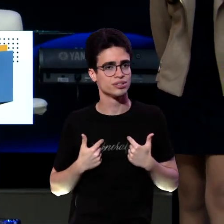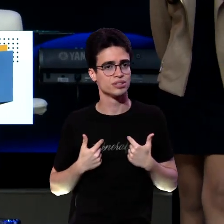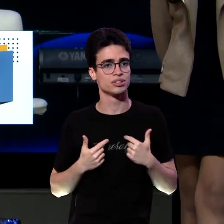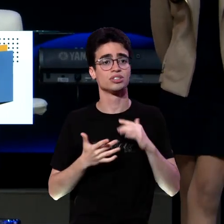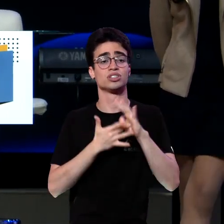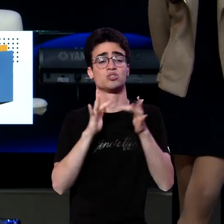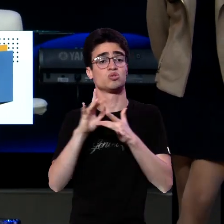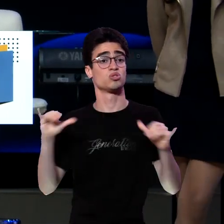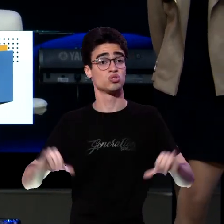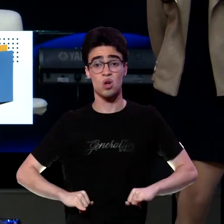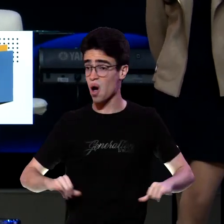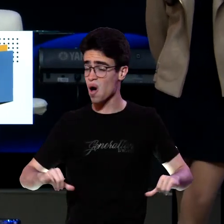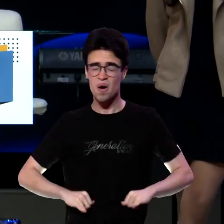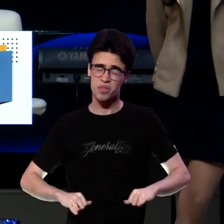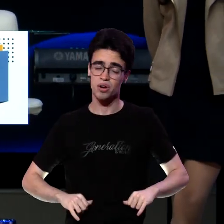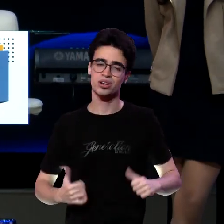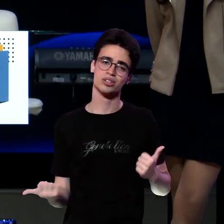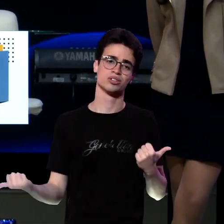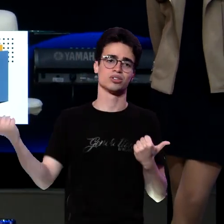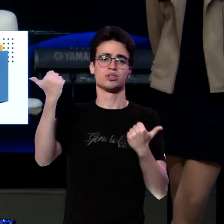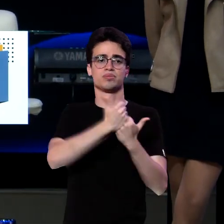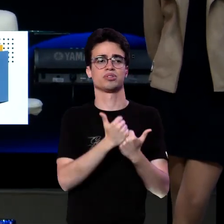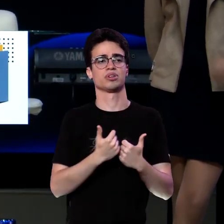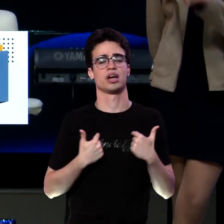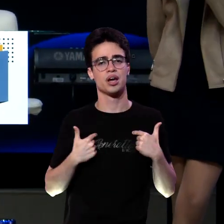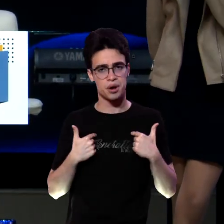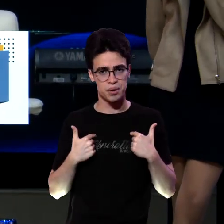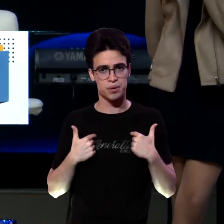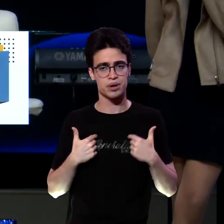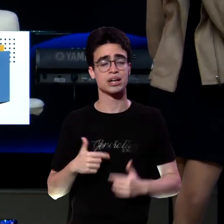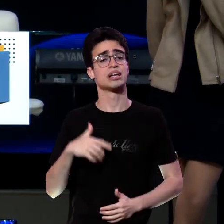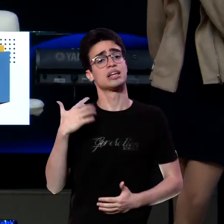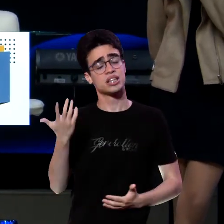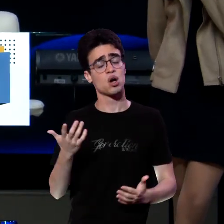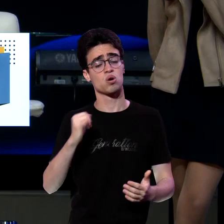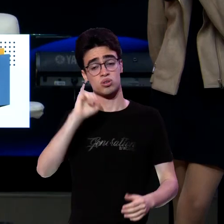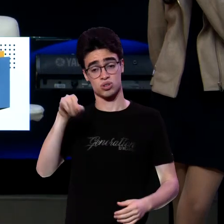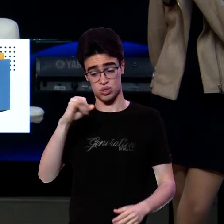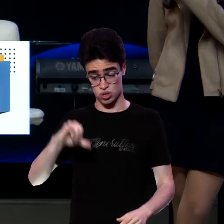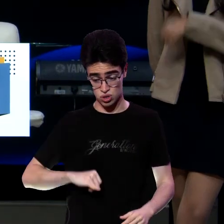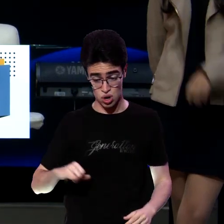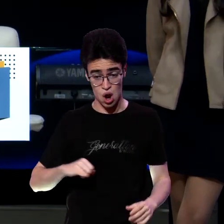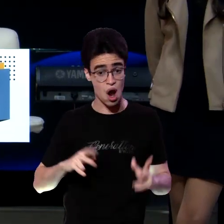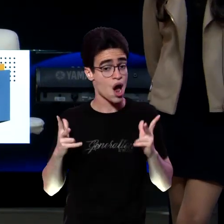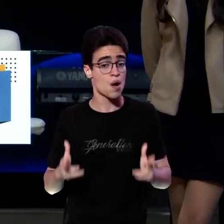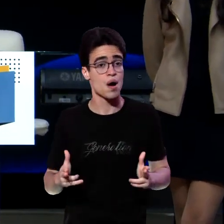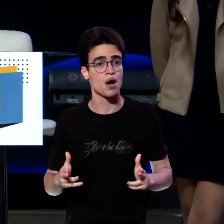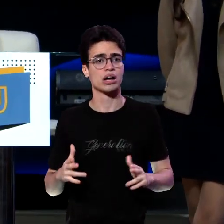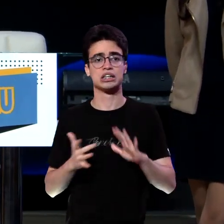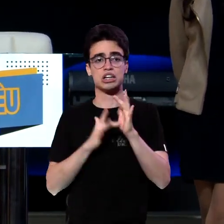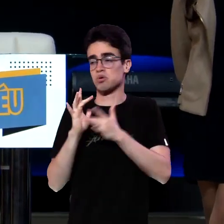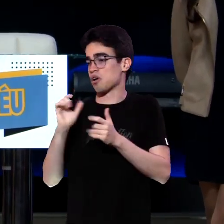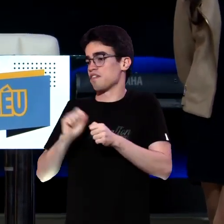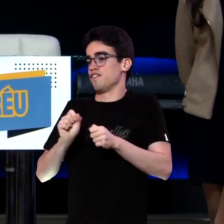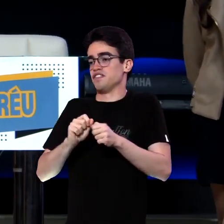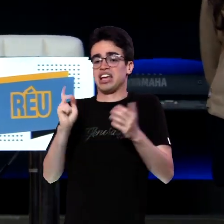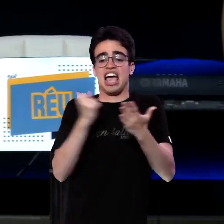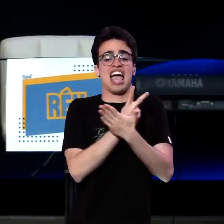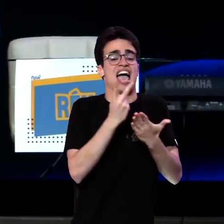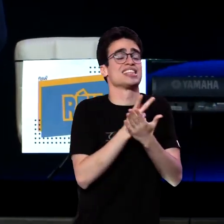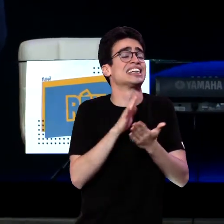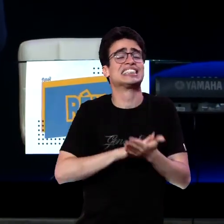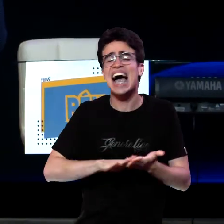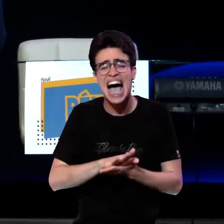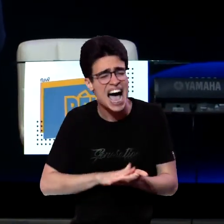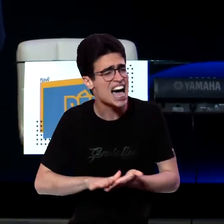nós merecíamos. E assim como Jó, Jesus não fez nada para ser condenado. Ele não